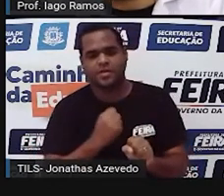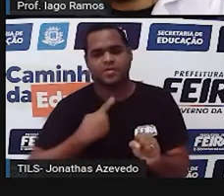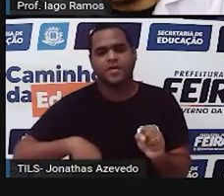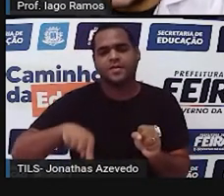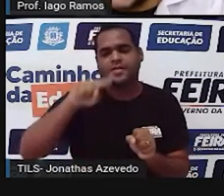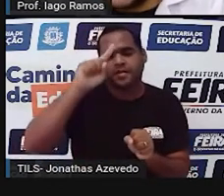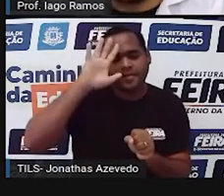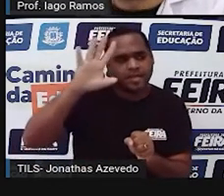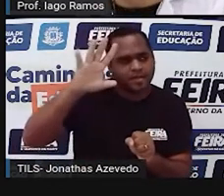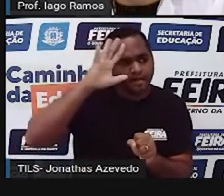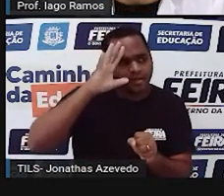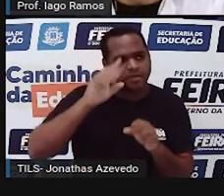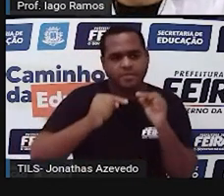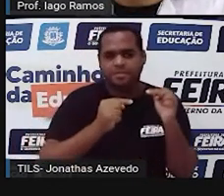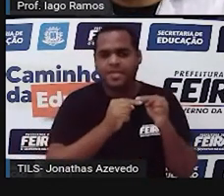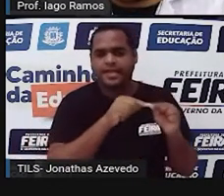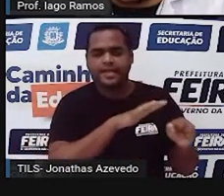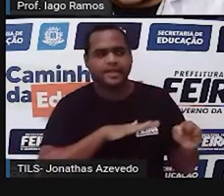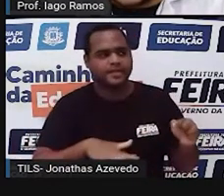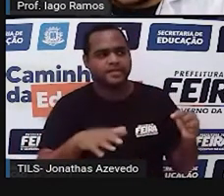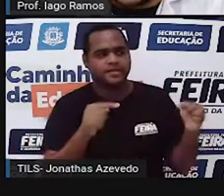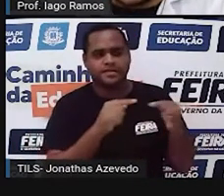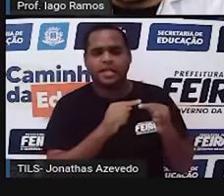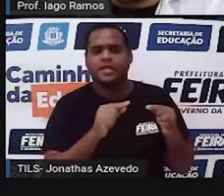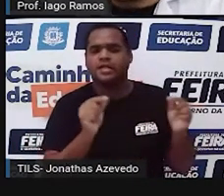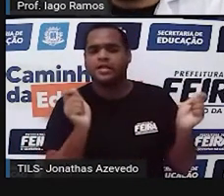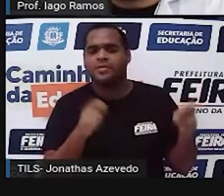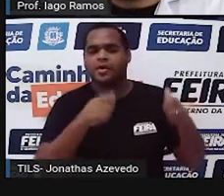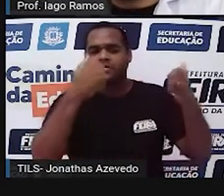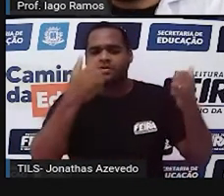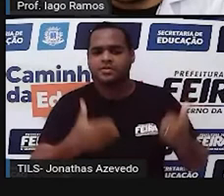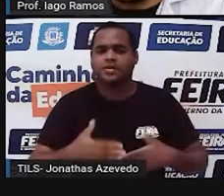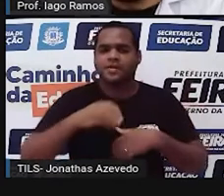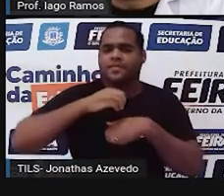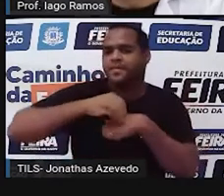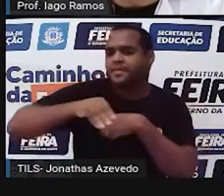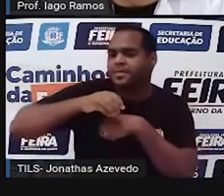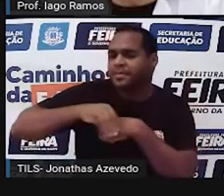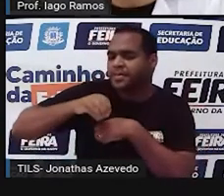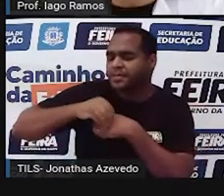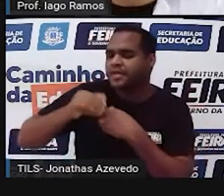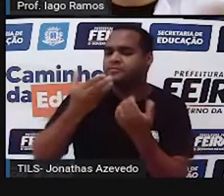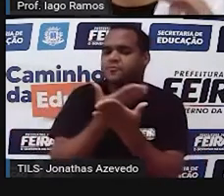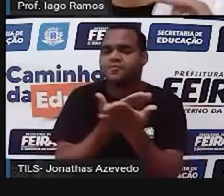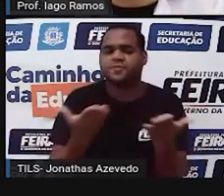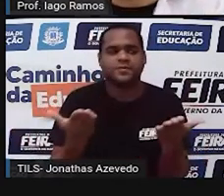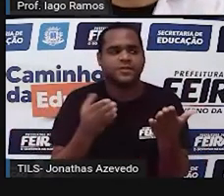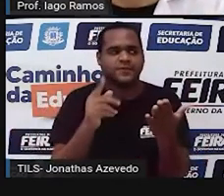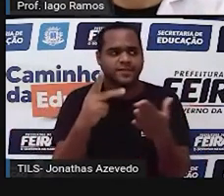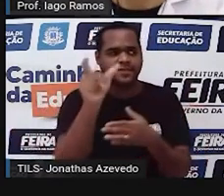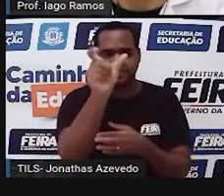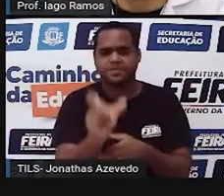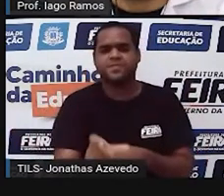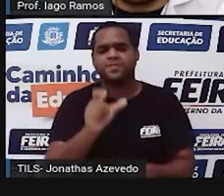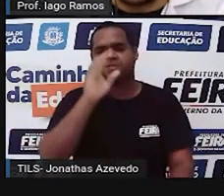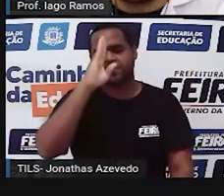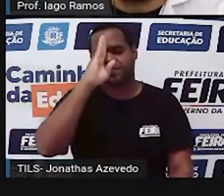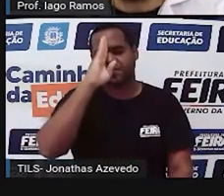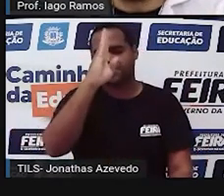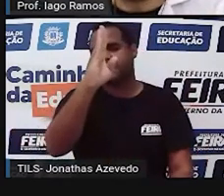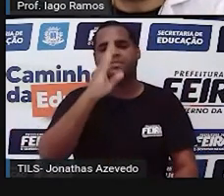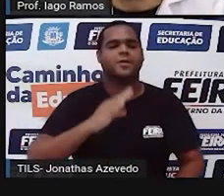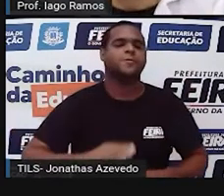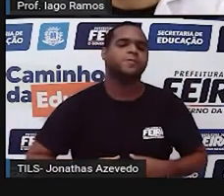pensasse em uma situação e nessa situação que eu vou trazer aqui para você você vai ser o personagem principal